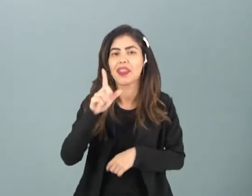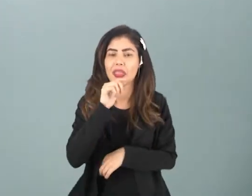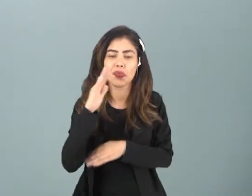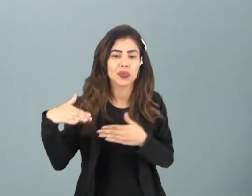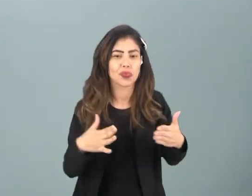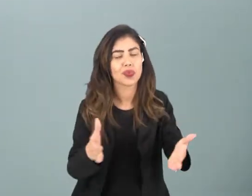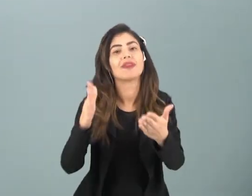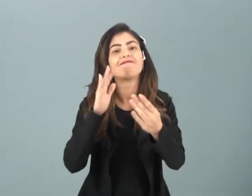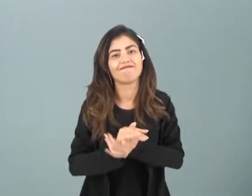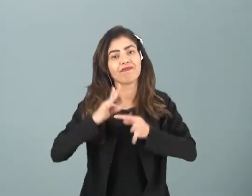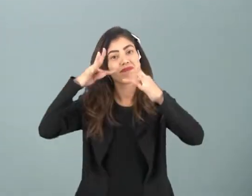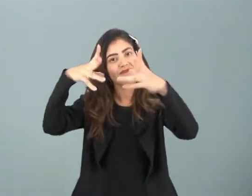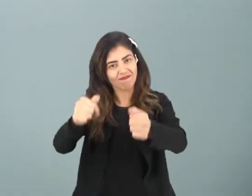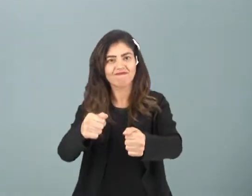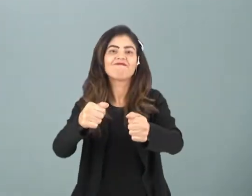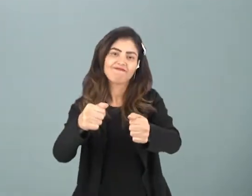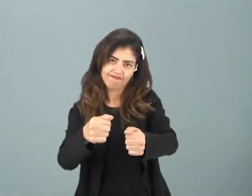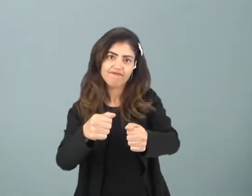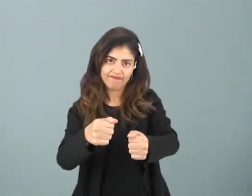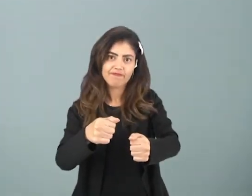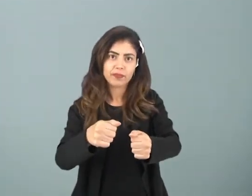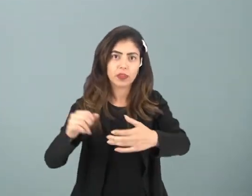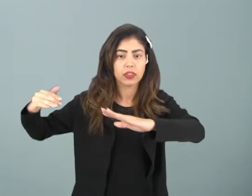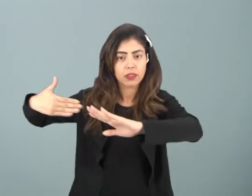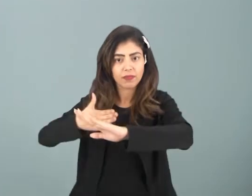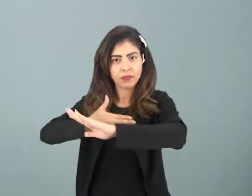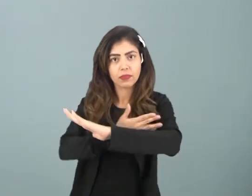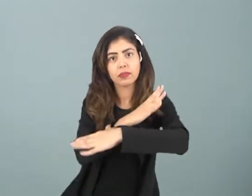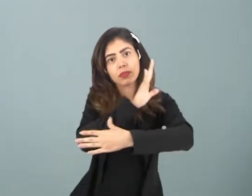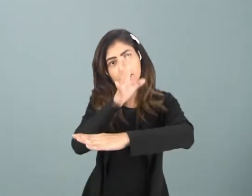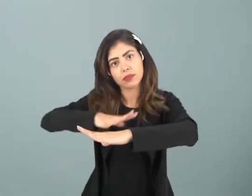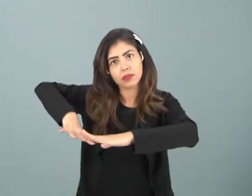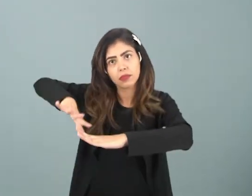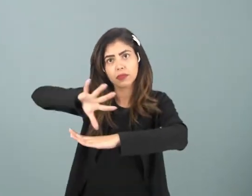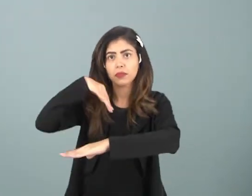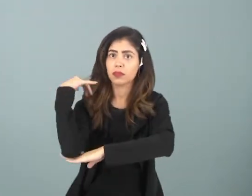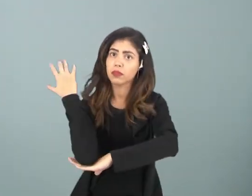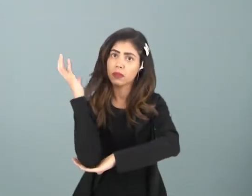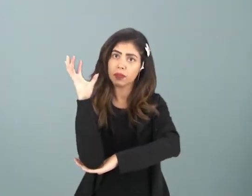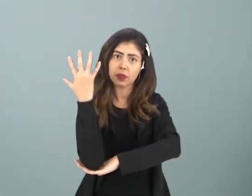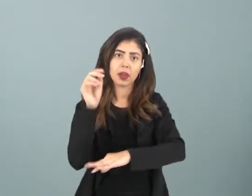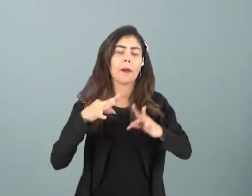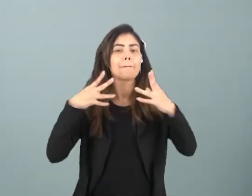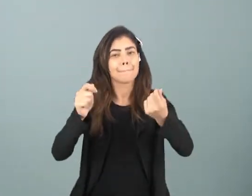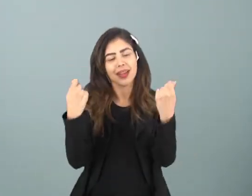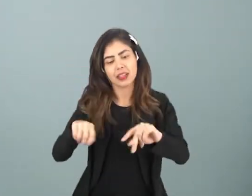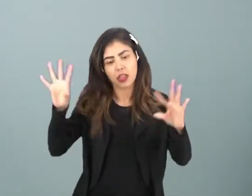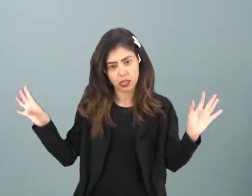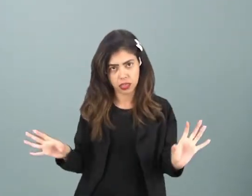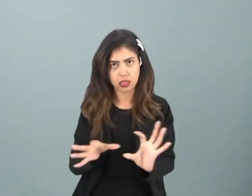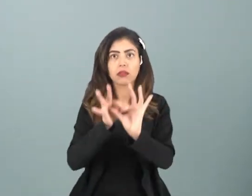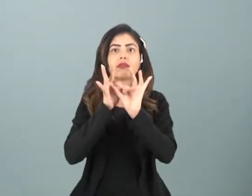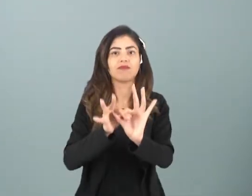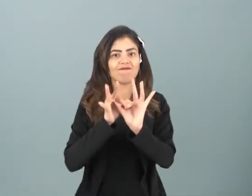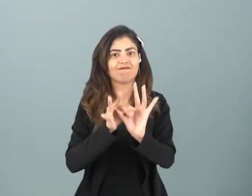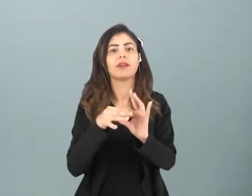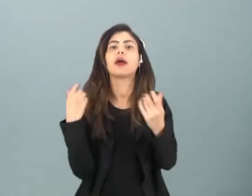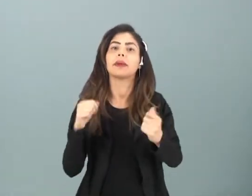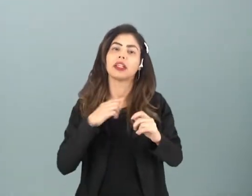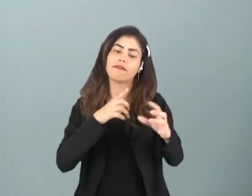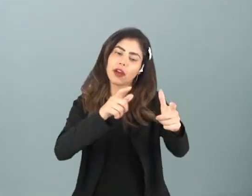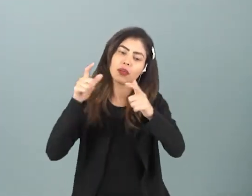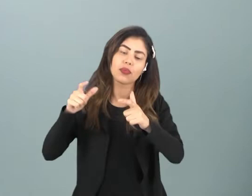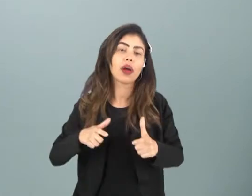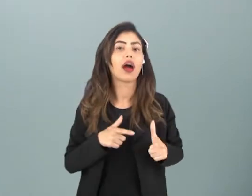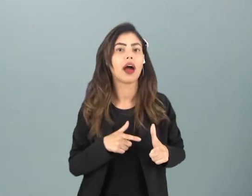seu contexto completo. É o seu ecossistema, é como se fosse nossa casa, que para ela ser completa, ela tem vários ambientes